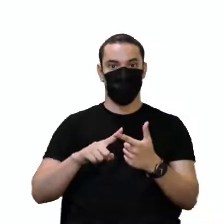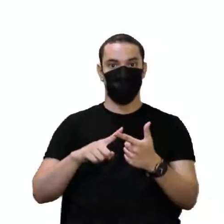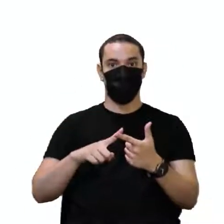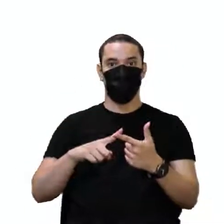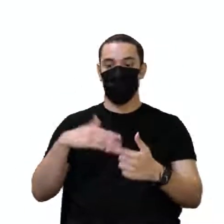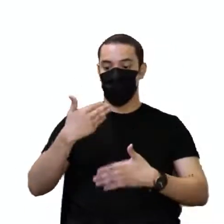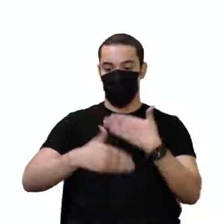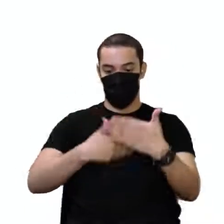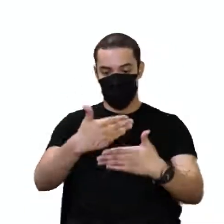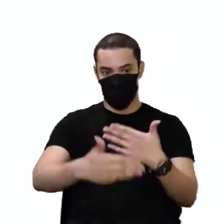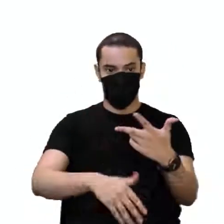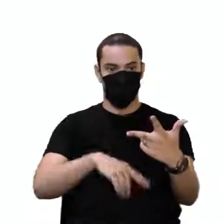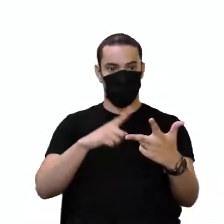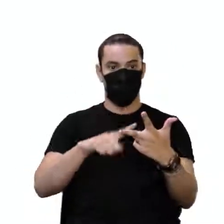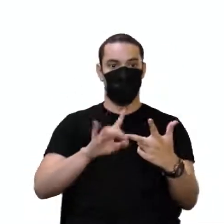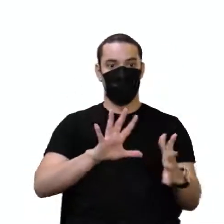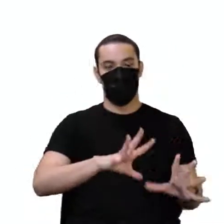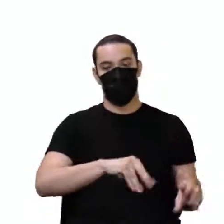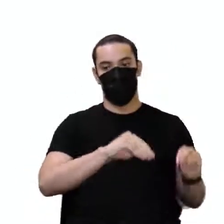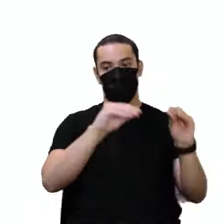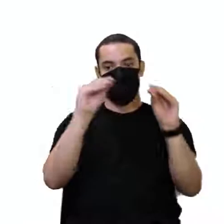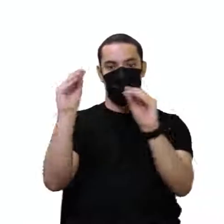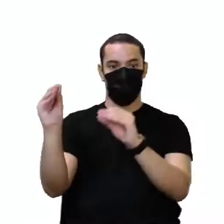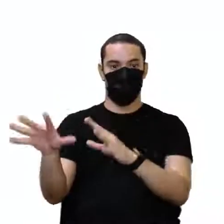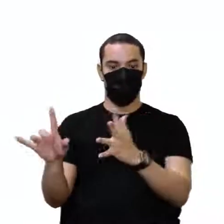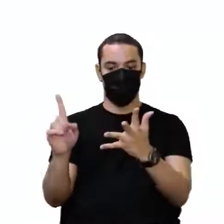reprodução, locomoção,